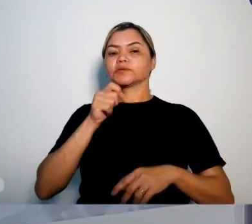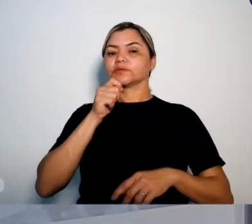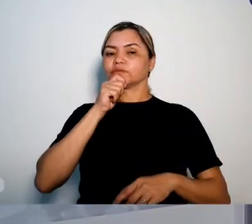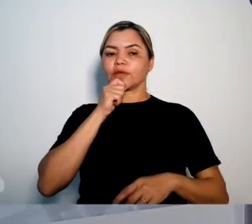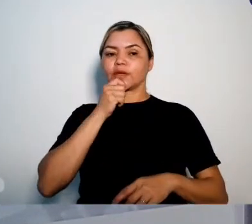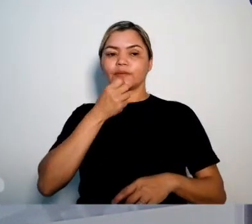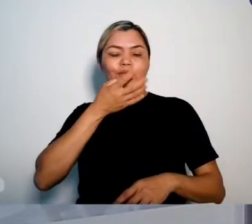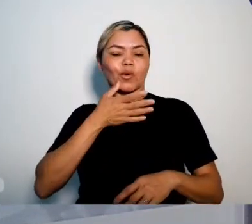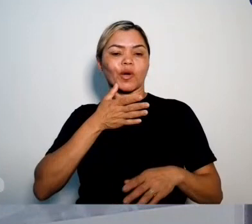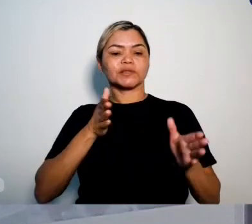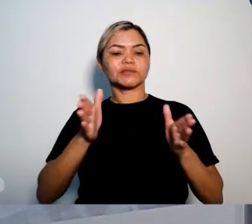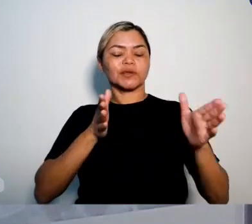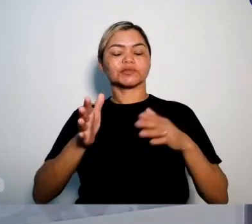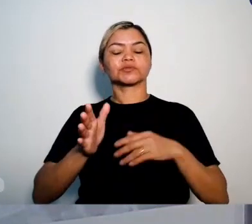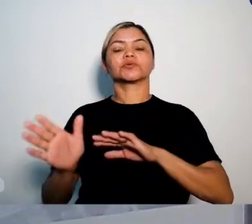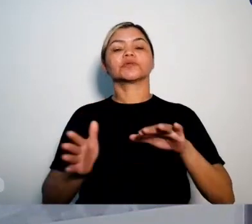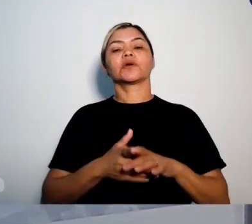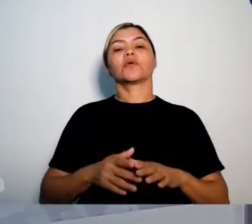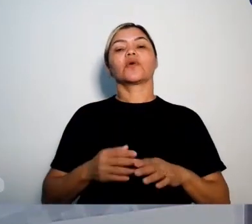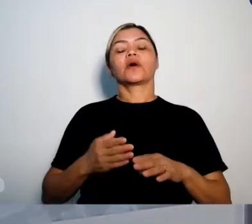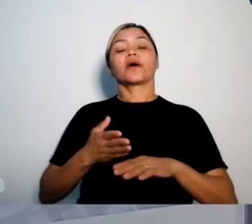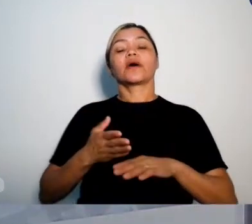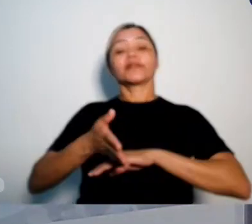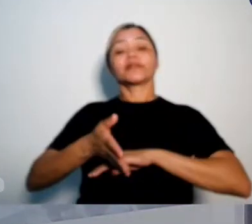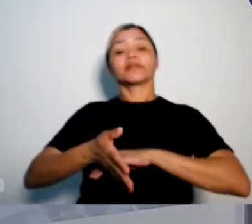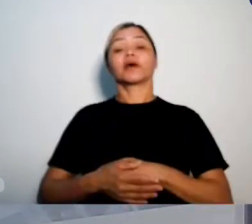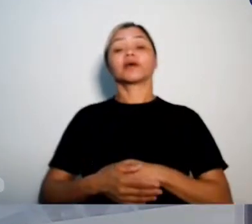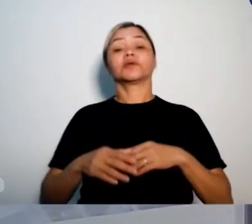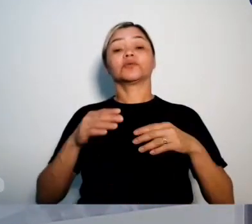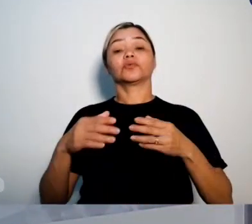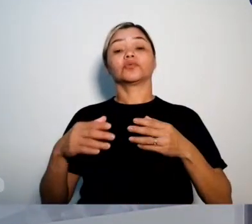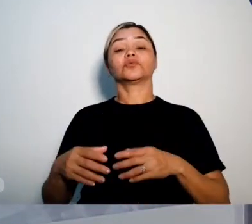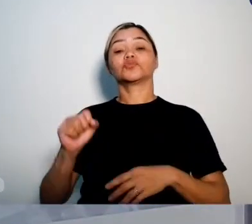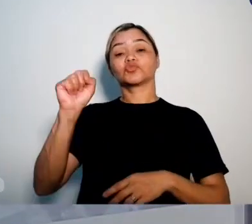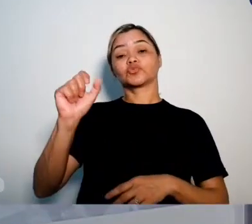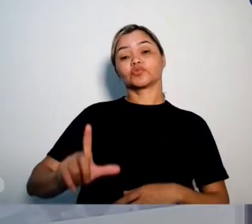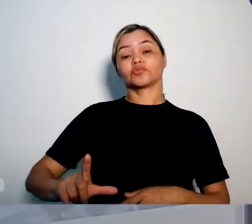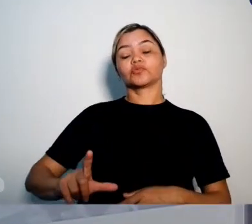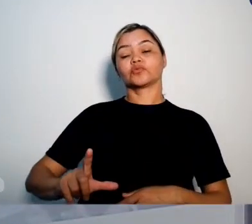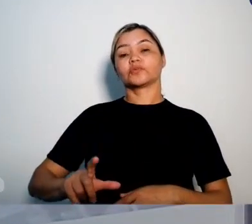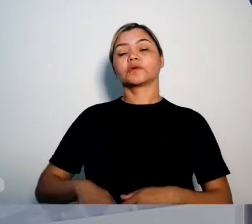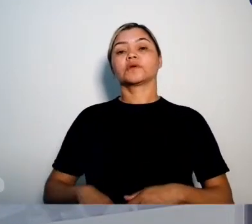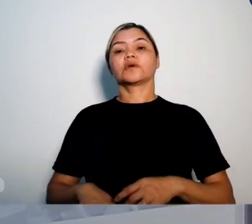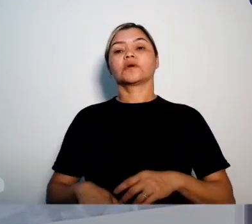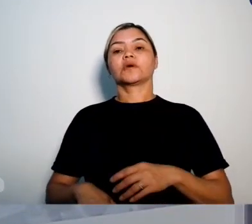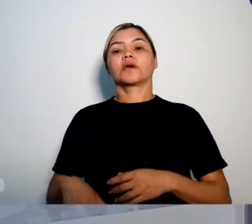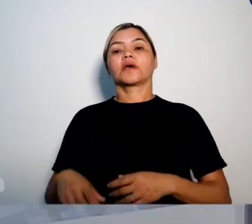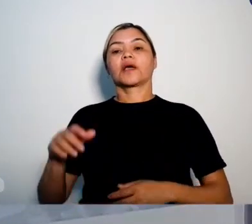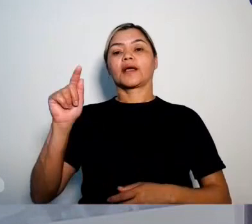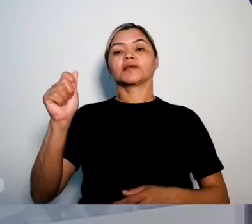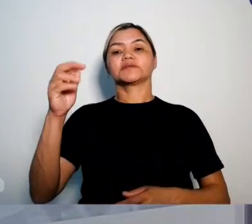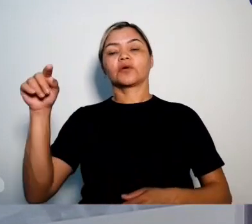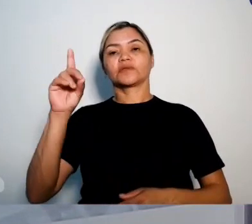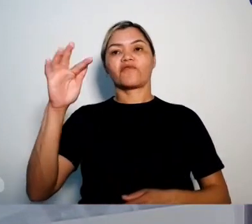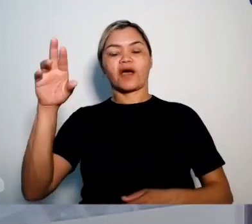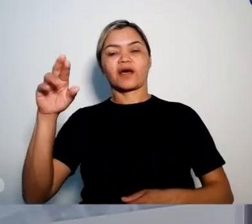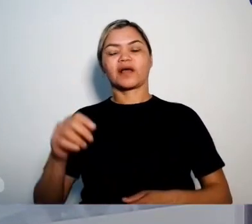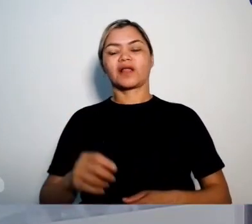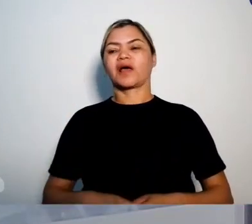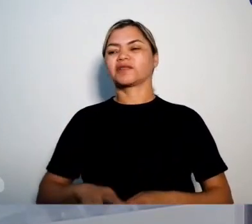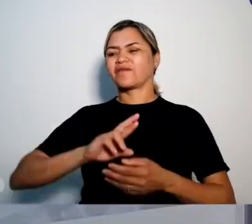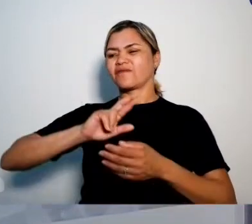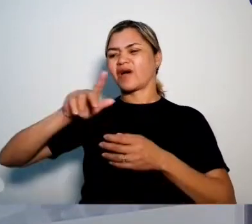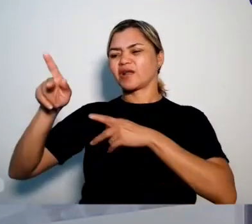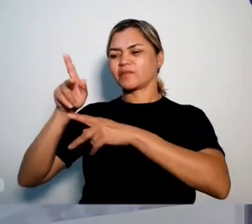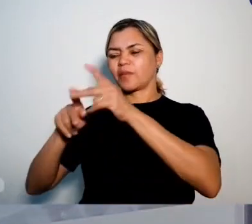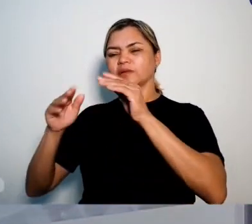Para Todos, para o setor sul, lá na rodovia Gastão da Alfarra, aquele projeto com várias moradias populares, não